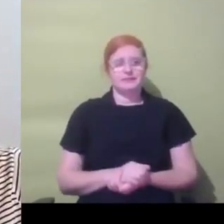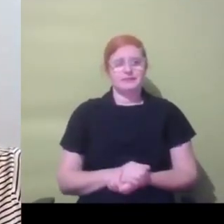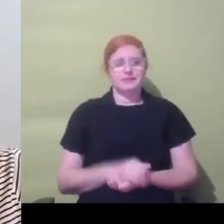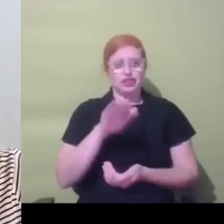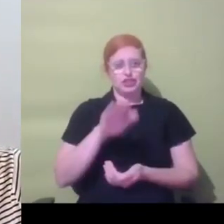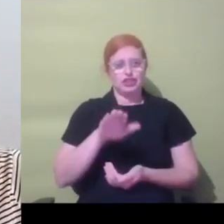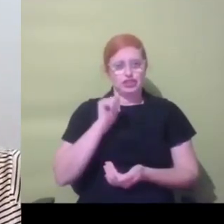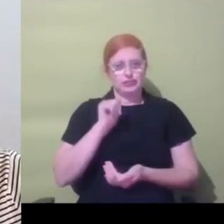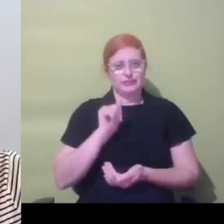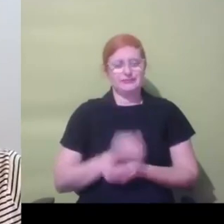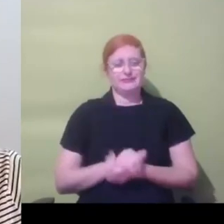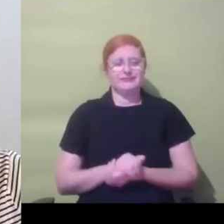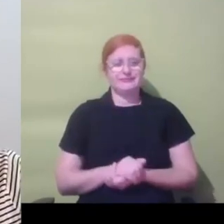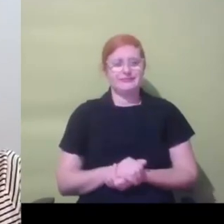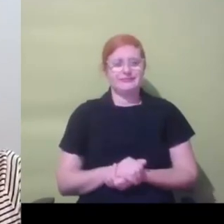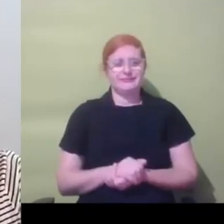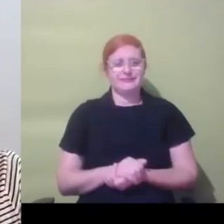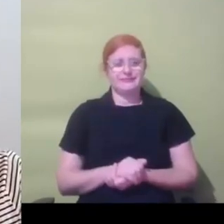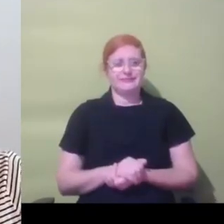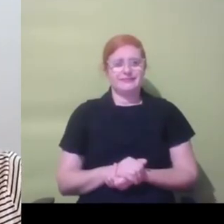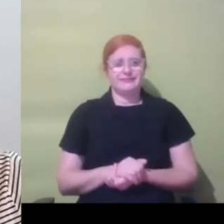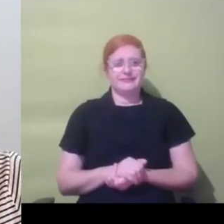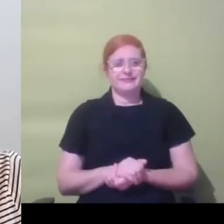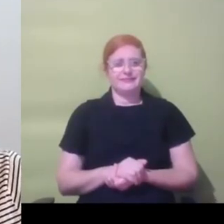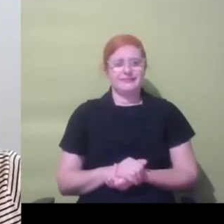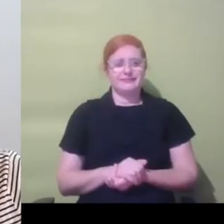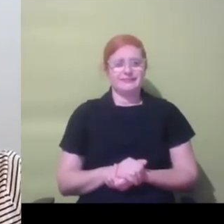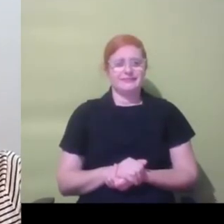Deixa eu chamar ela aqui.